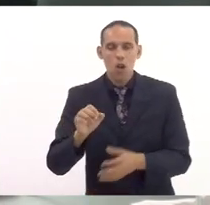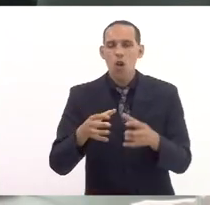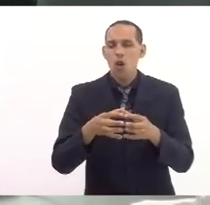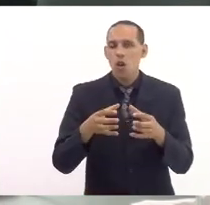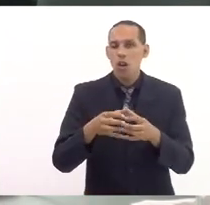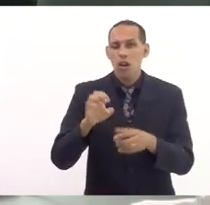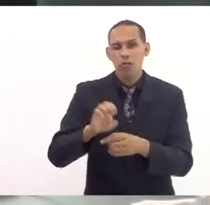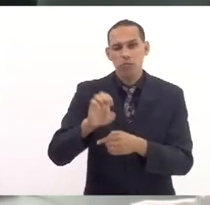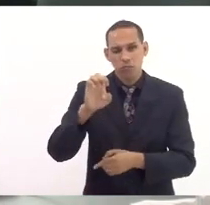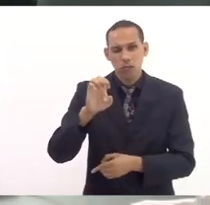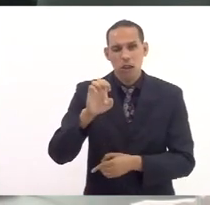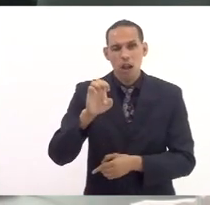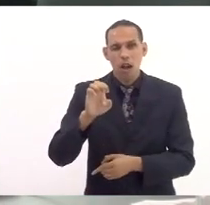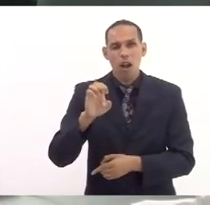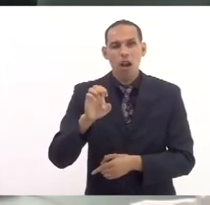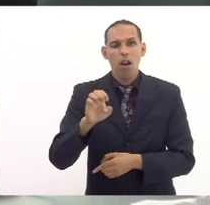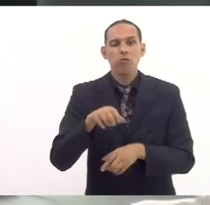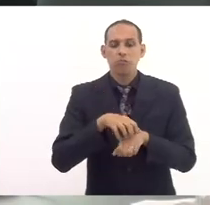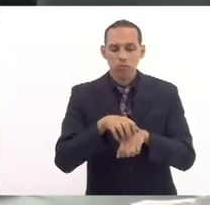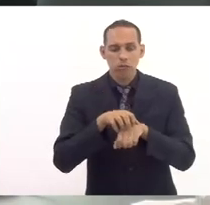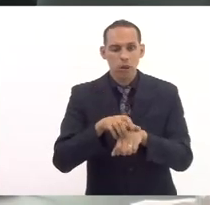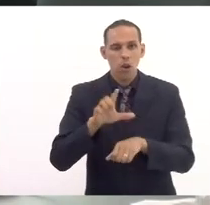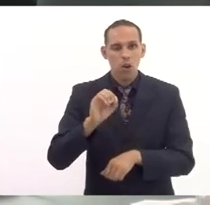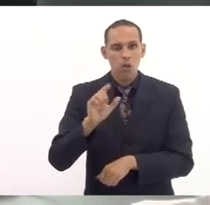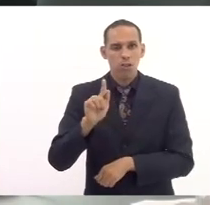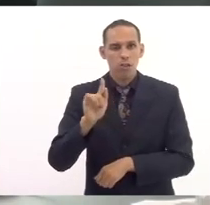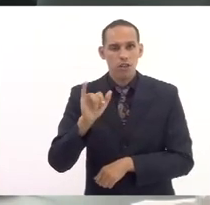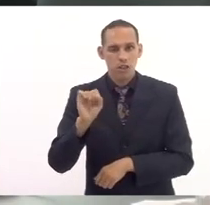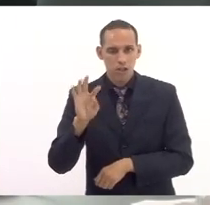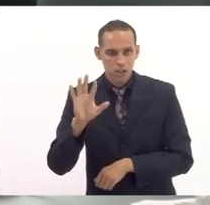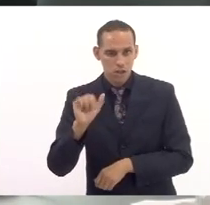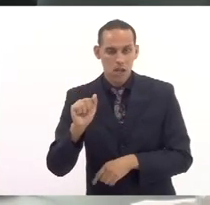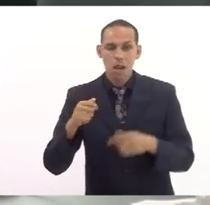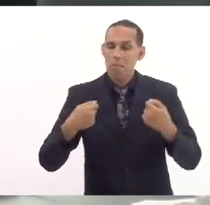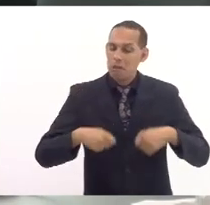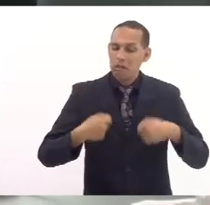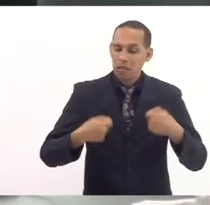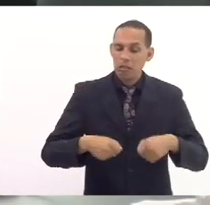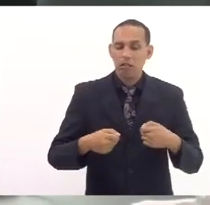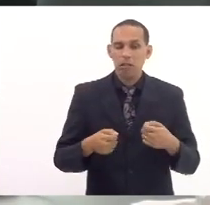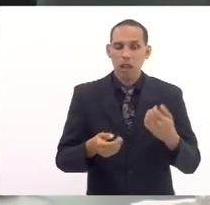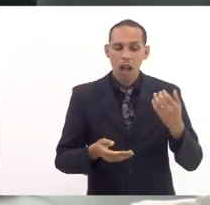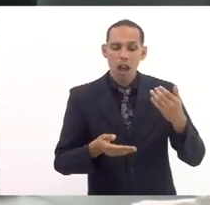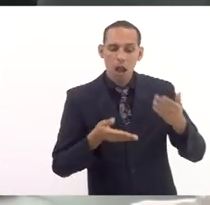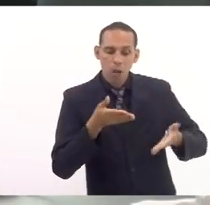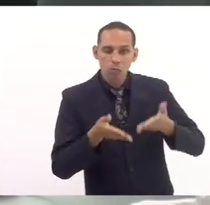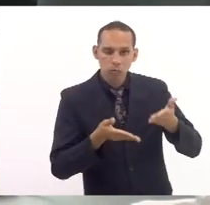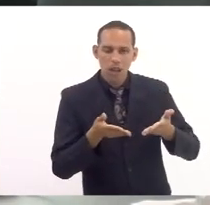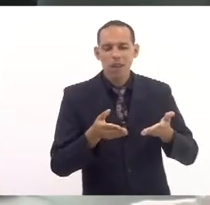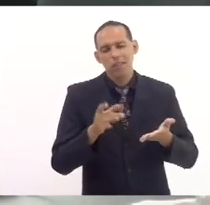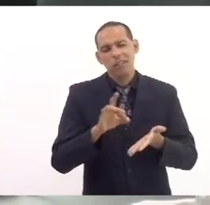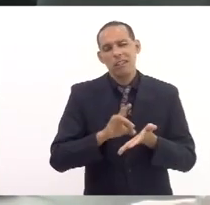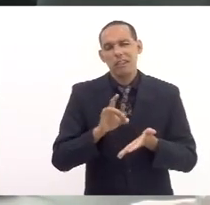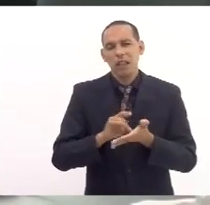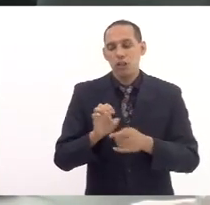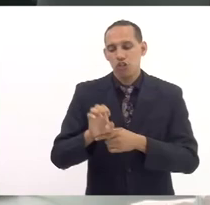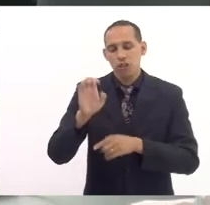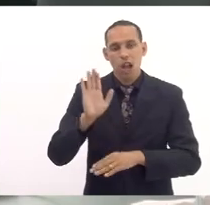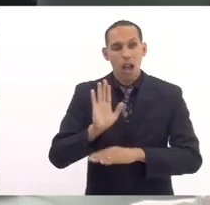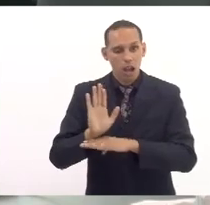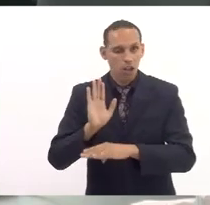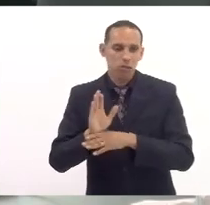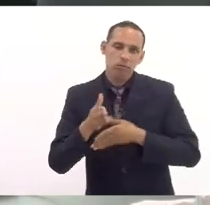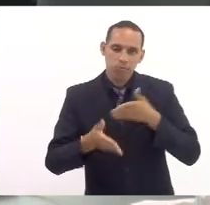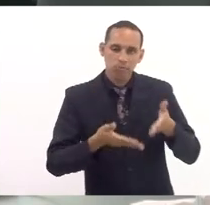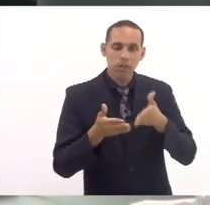Logística, que teoricamente deveria estar ajudando o Estado a cuidar disso, mas a última